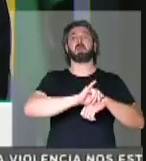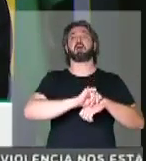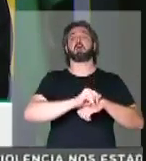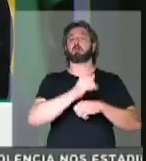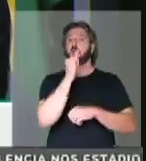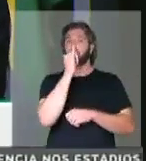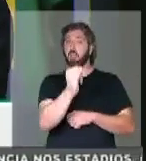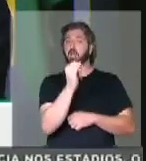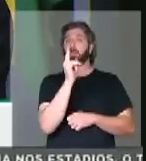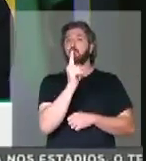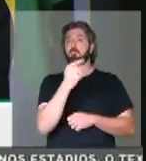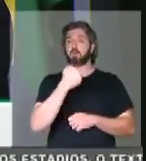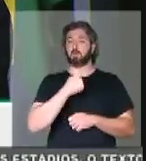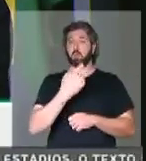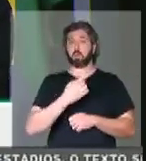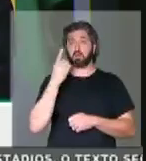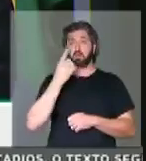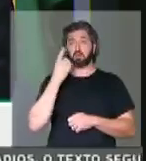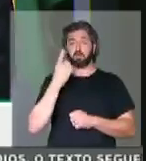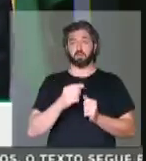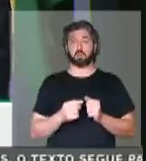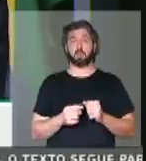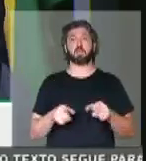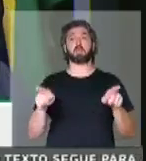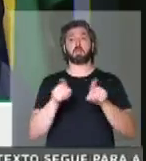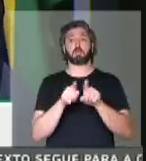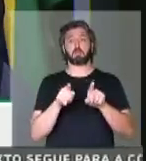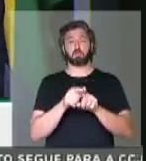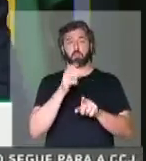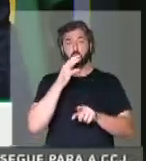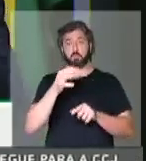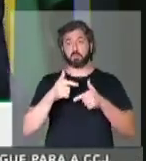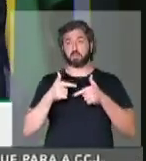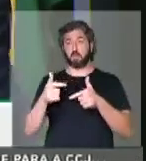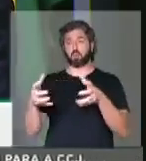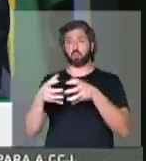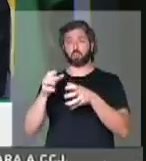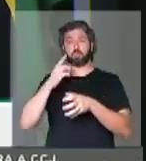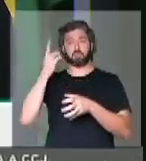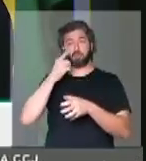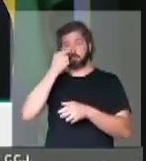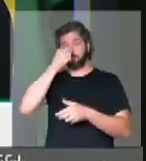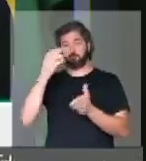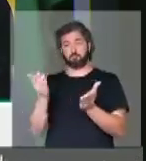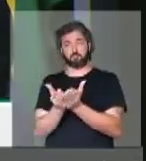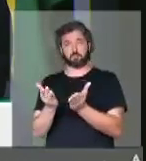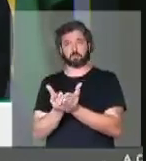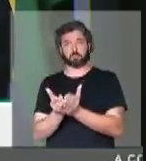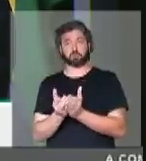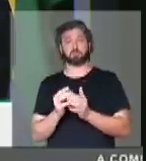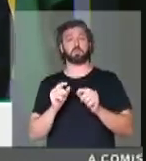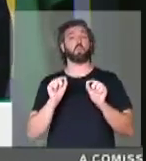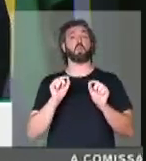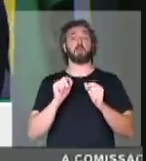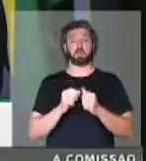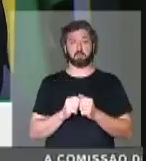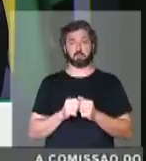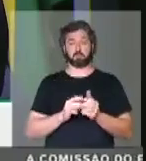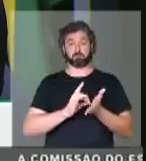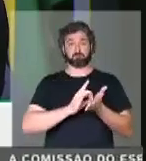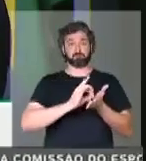fique o recado deste deputado, que também é uma posição da Frente Parlamentar Evangélica, no sentido